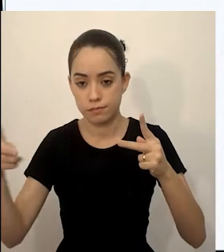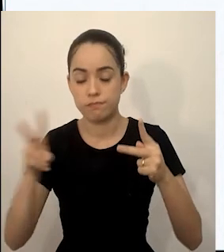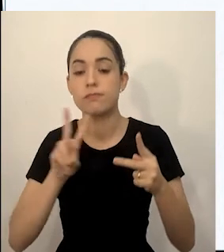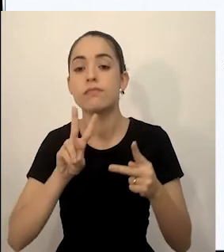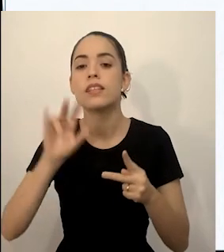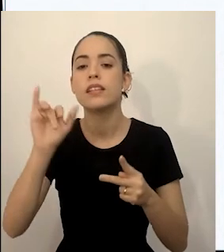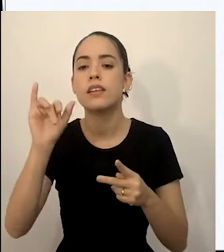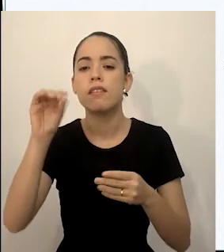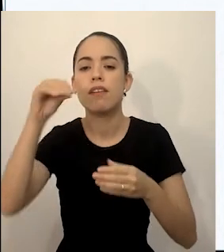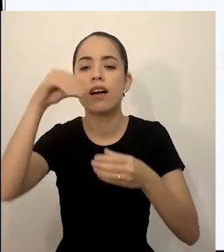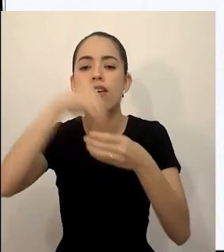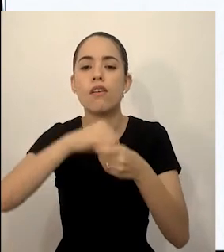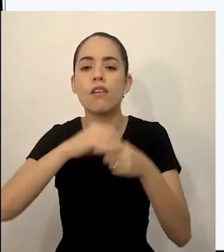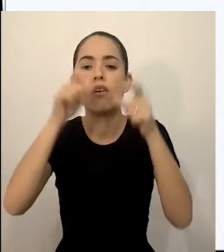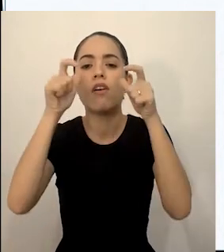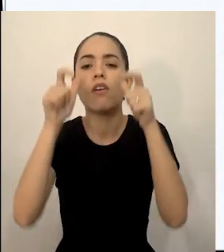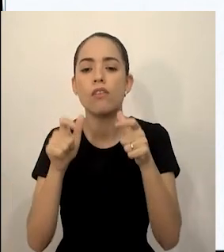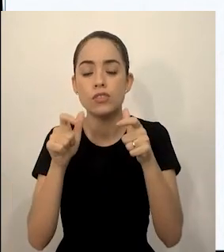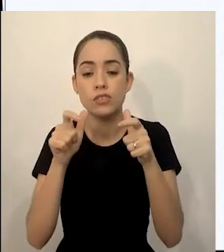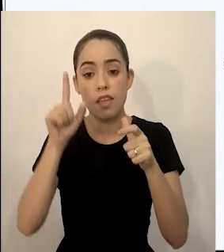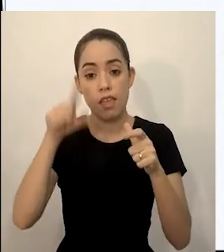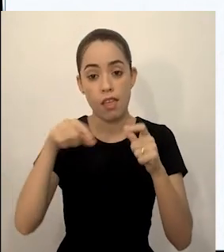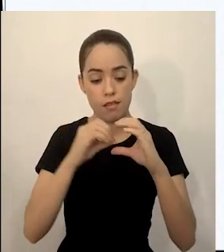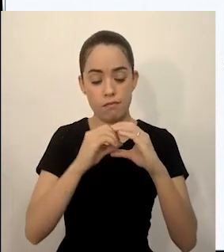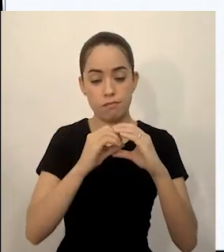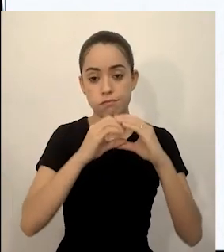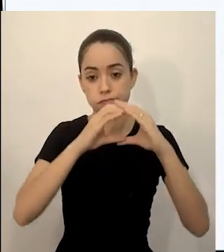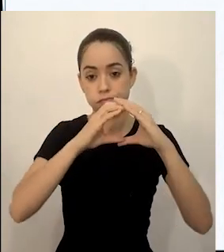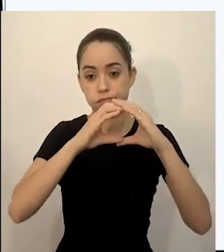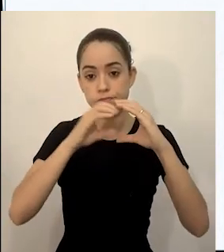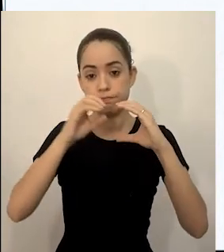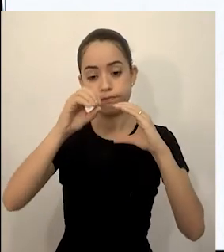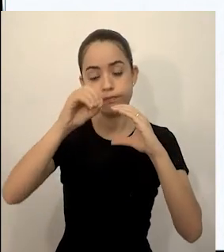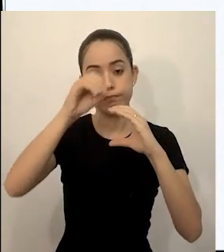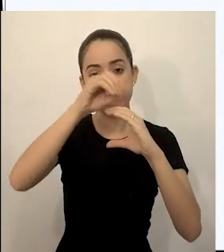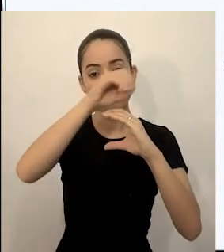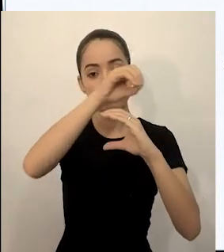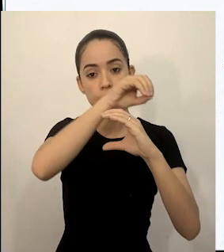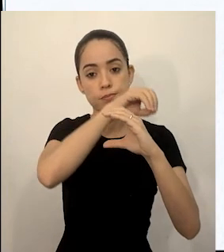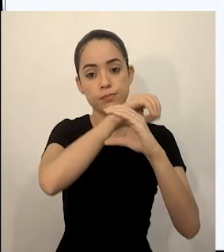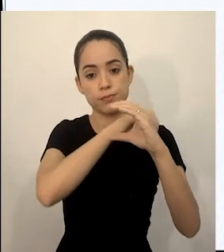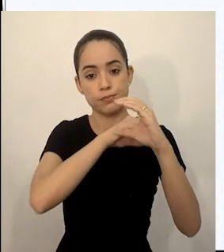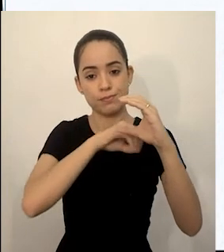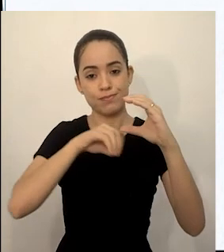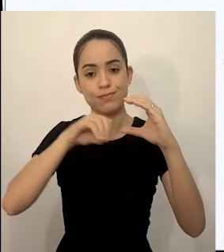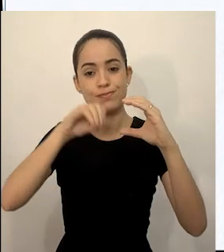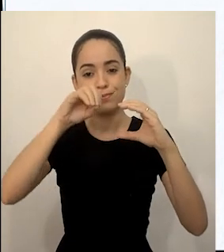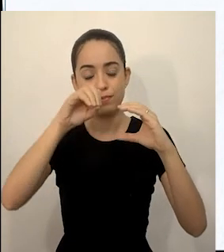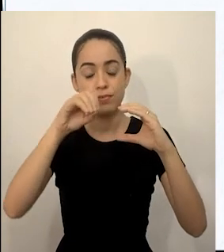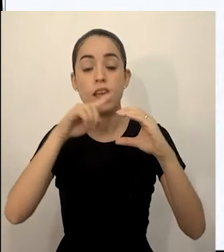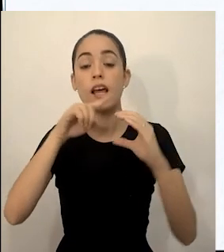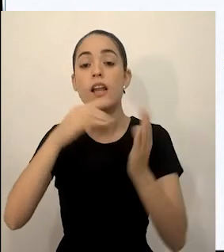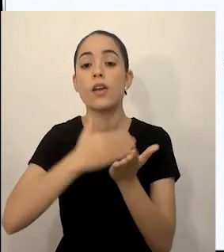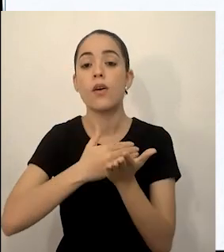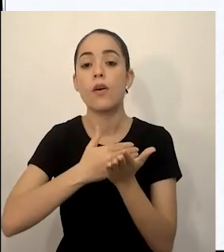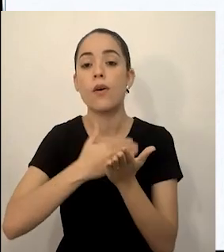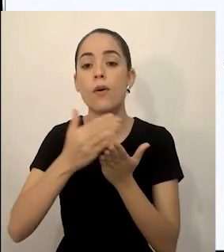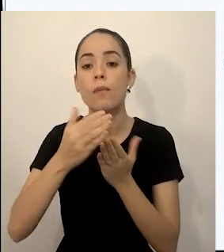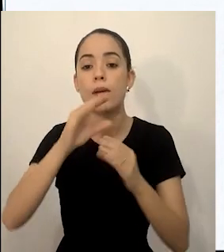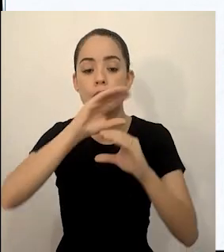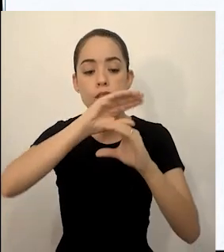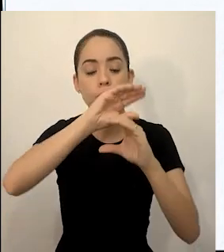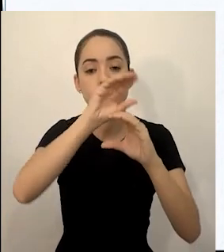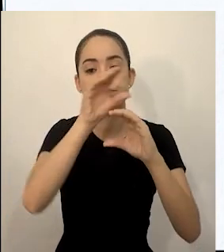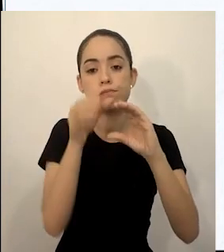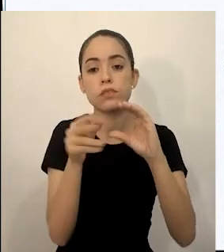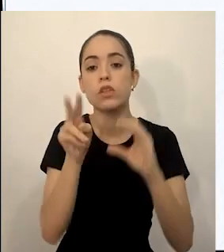que serão depositadas no entorno do ovócito, formando-se, deste